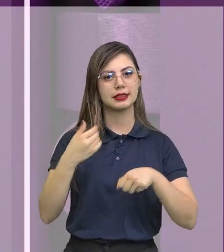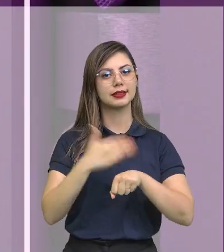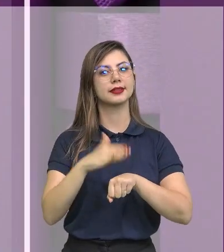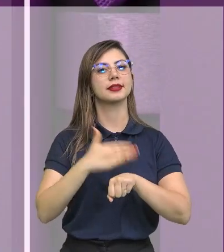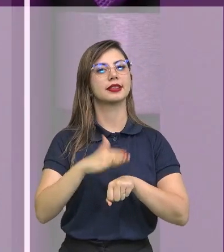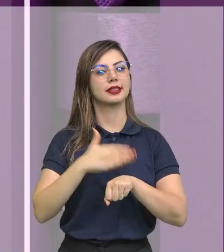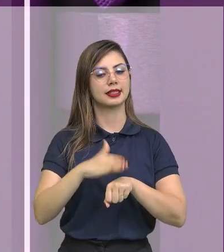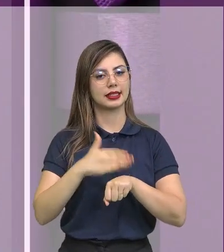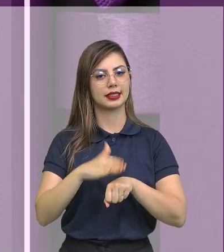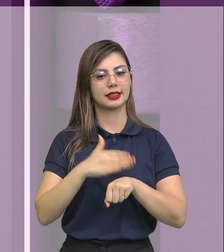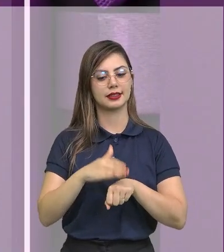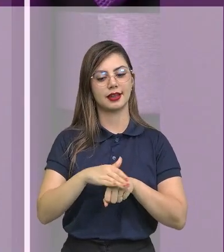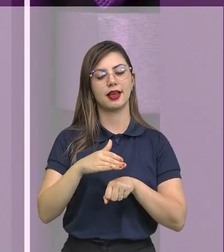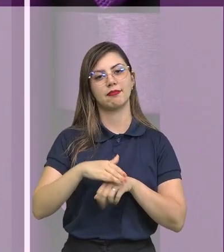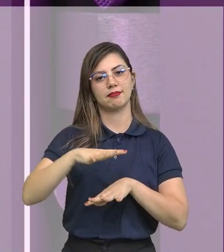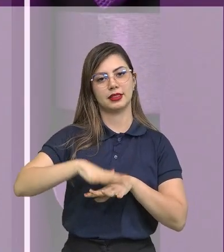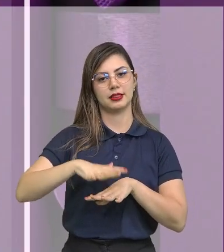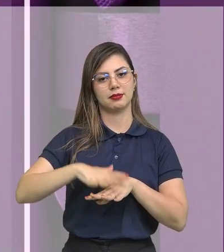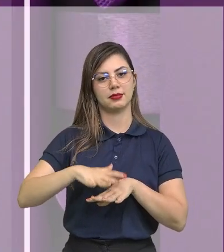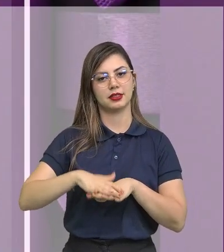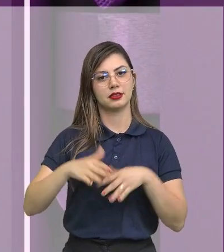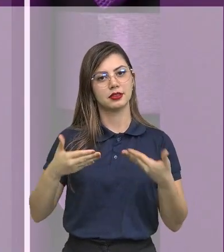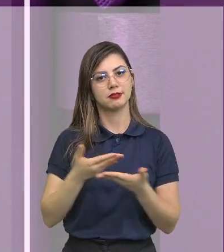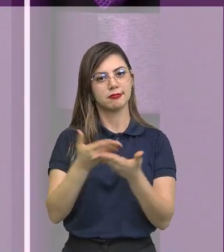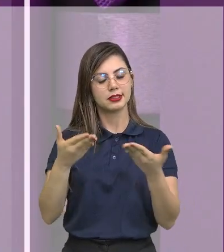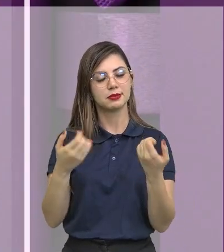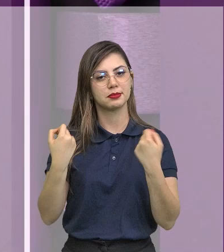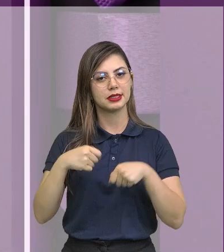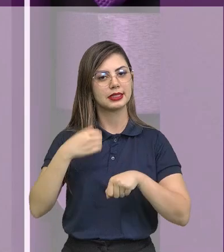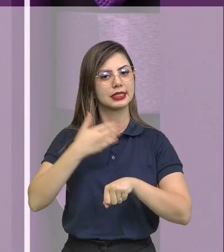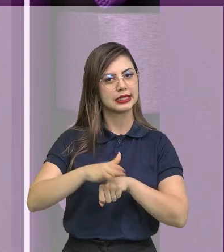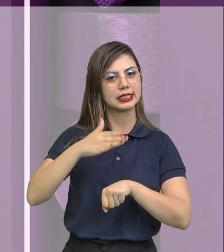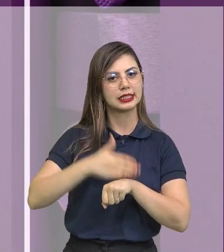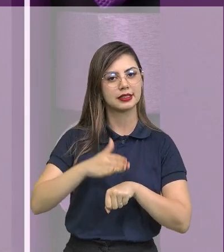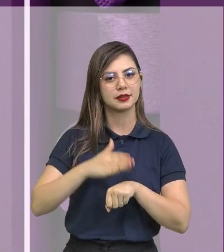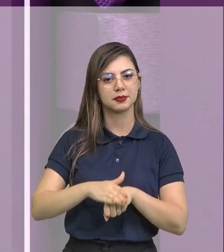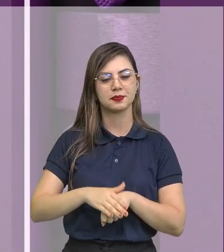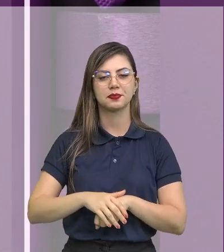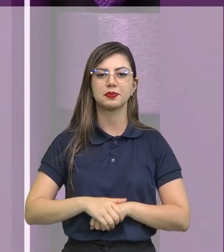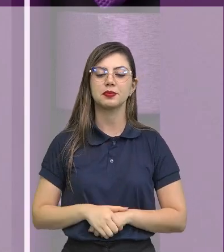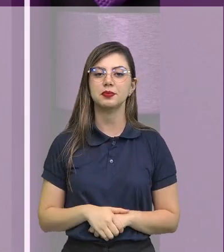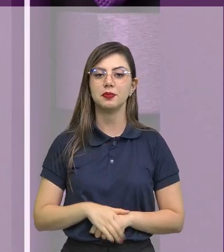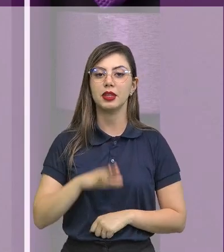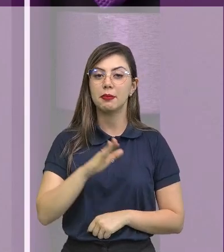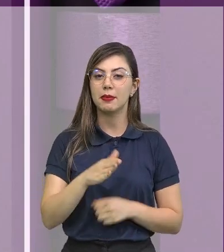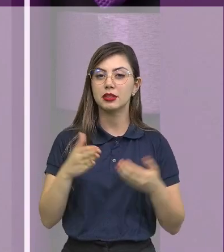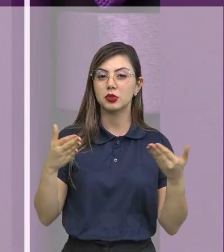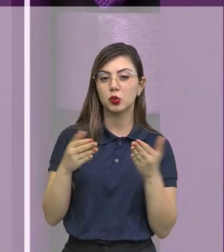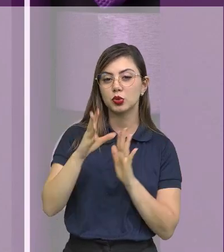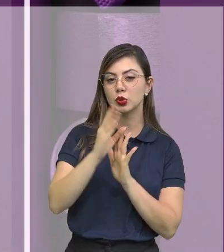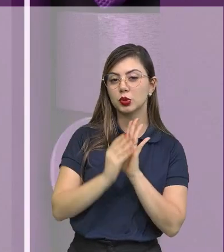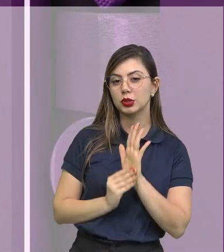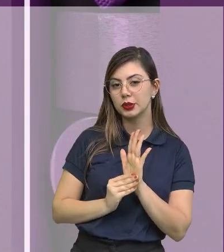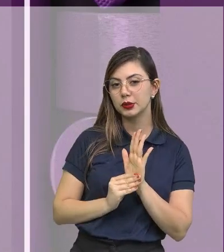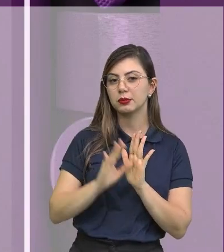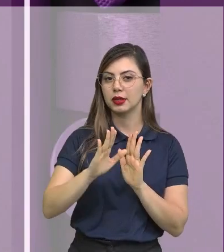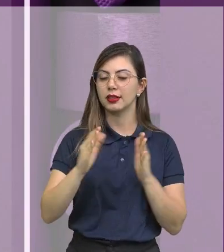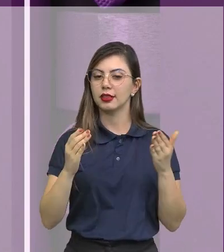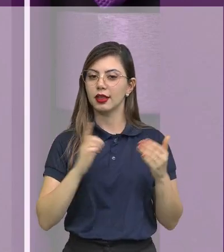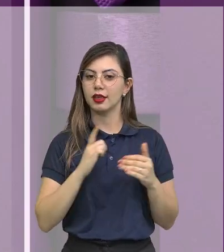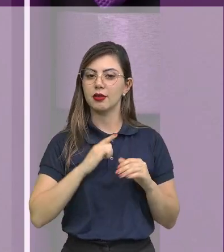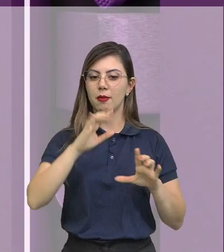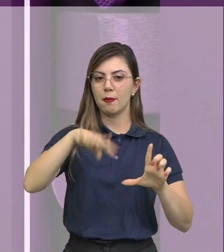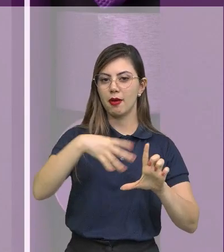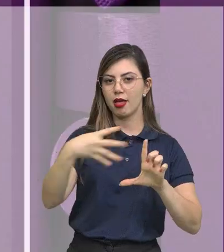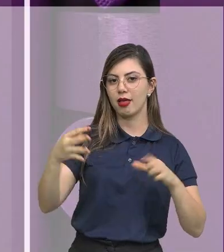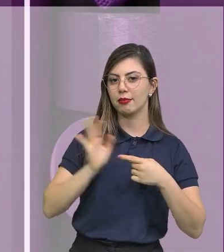é a alma da matemática, então é algo que você tem que se habituar. Mas para fechar tudo isso que nós vimos aqui, eu trouxe uma tabela aí de conversões